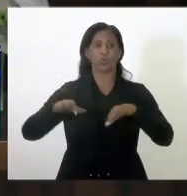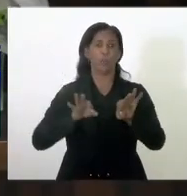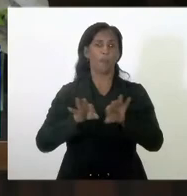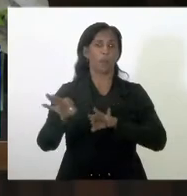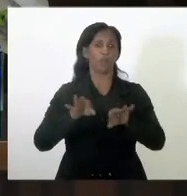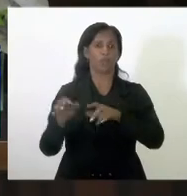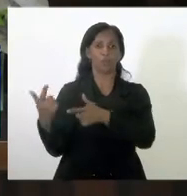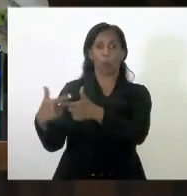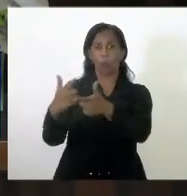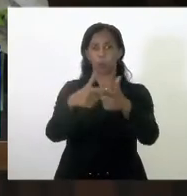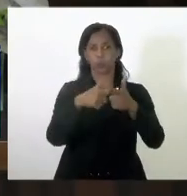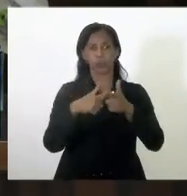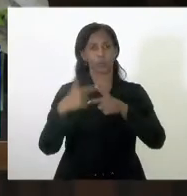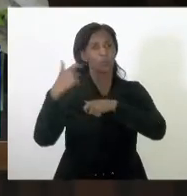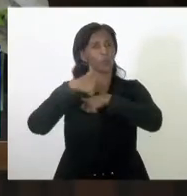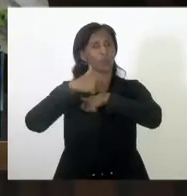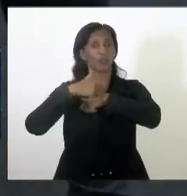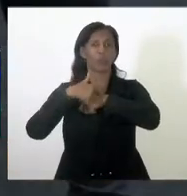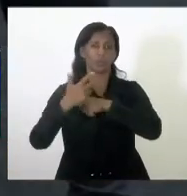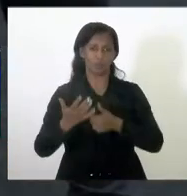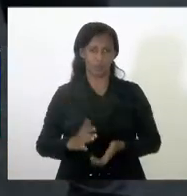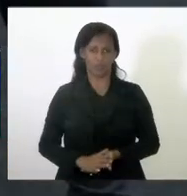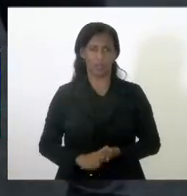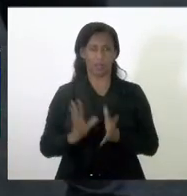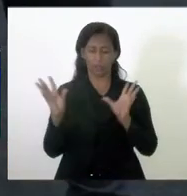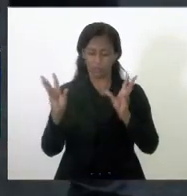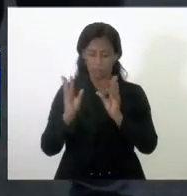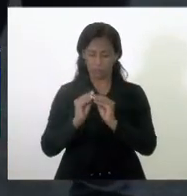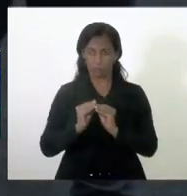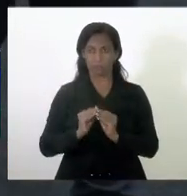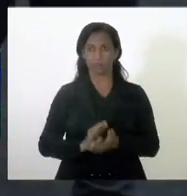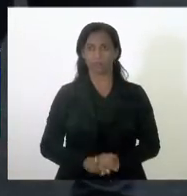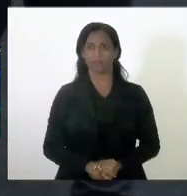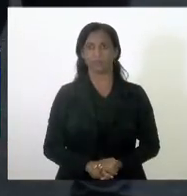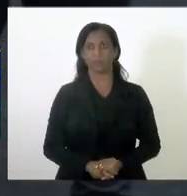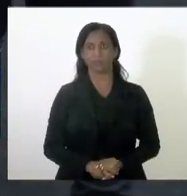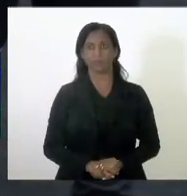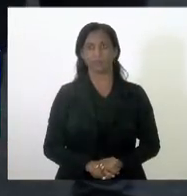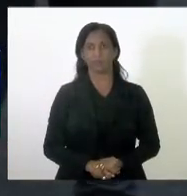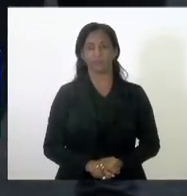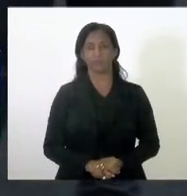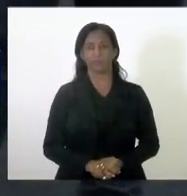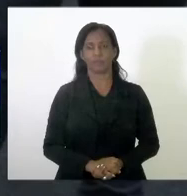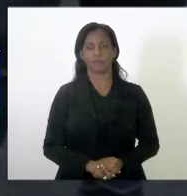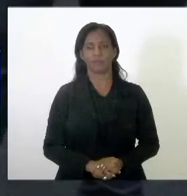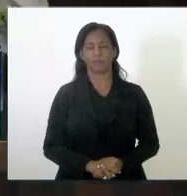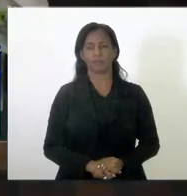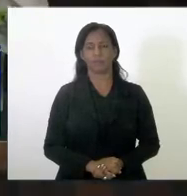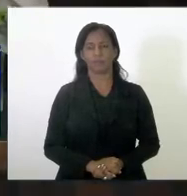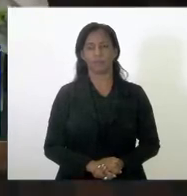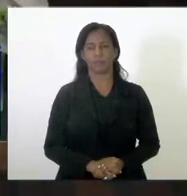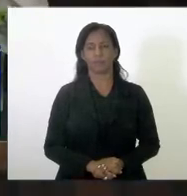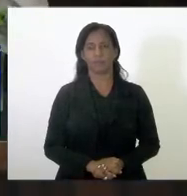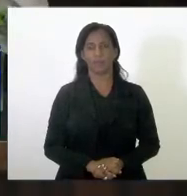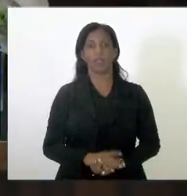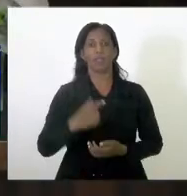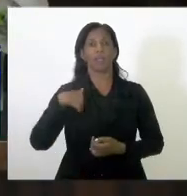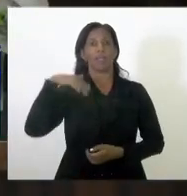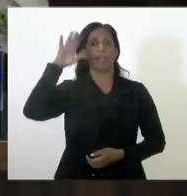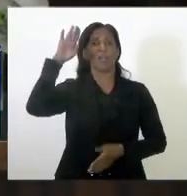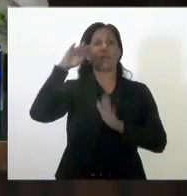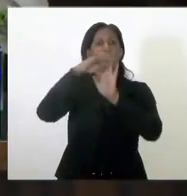ocorre que já... tempo regulamentar se encerrou. Ok, eu encerro a minha fala dizendo... Questão de ordem. Não há compromisso. Eu não vou conceder, deputado Alexandre. É só um